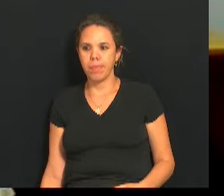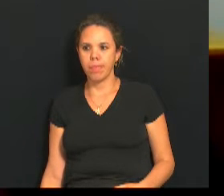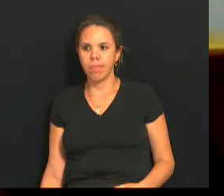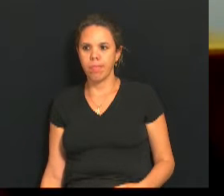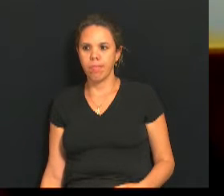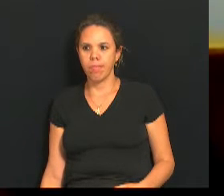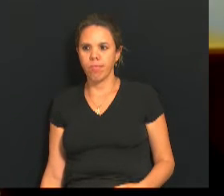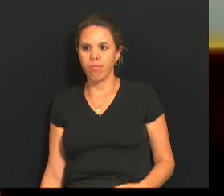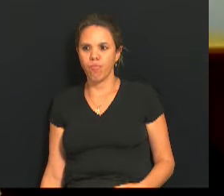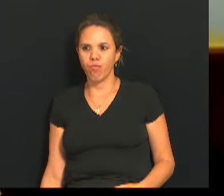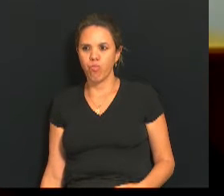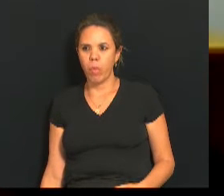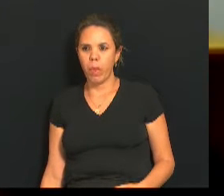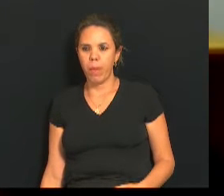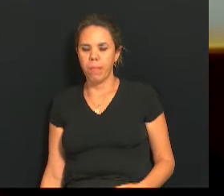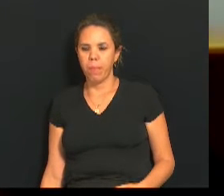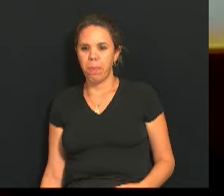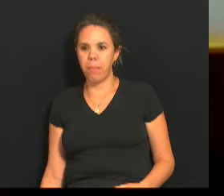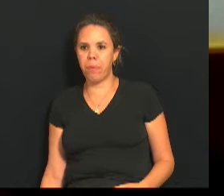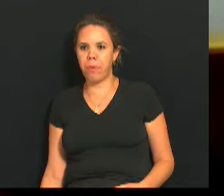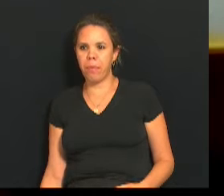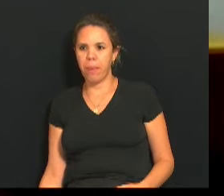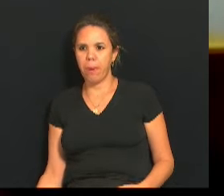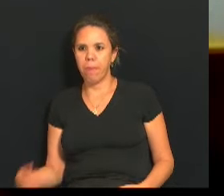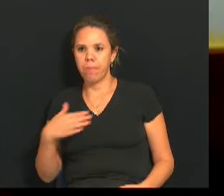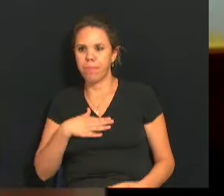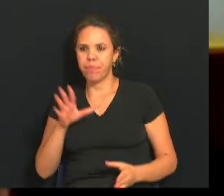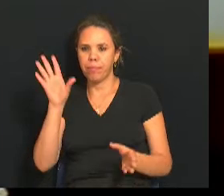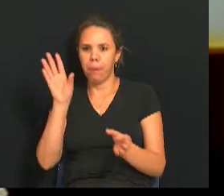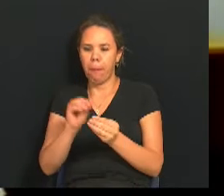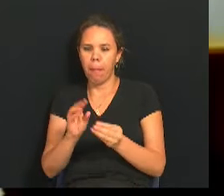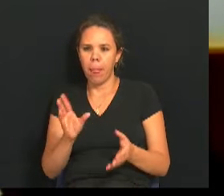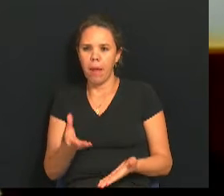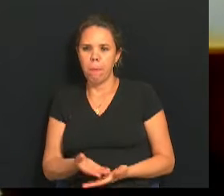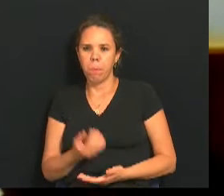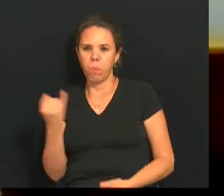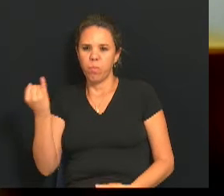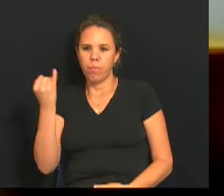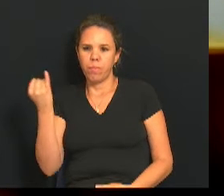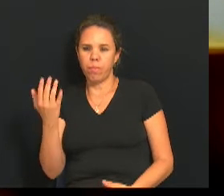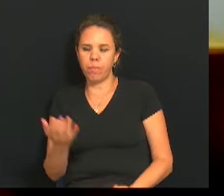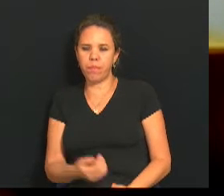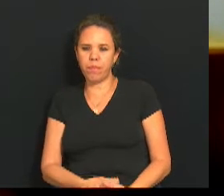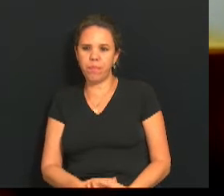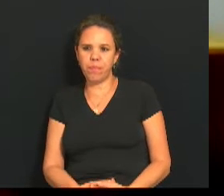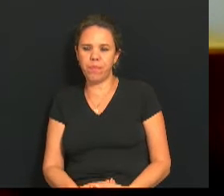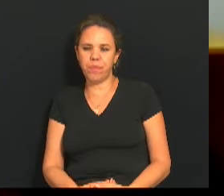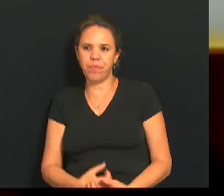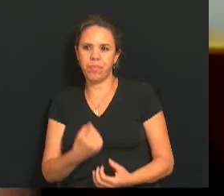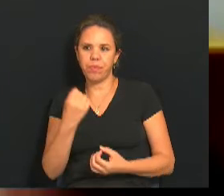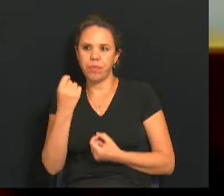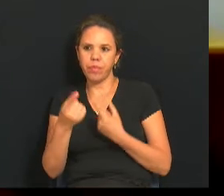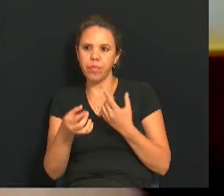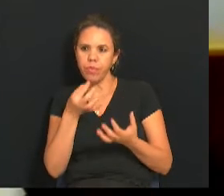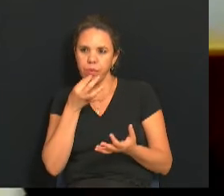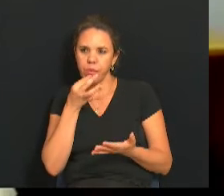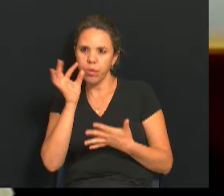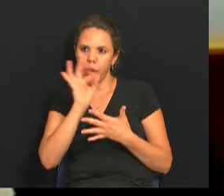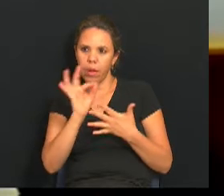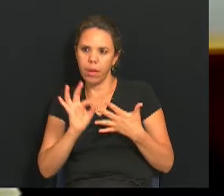Eu vou procurar ser o mais breve possível, mas é importante algumas colocações que